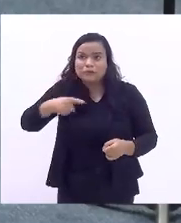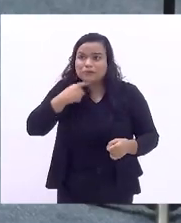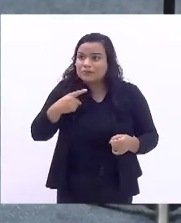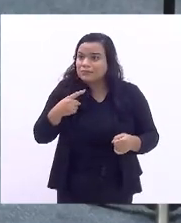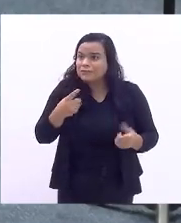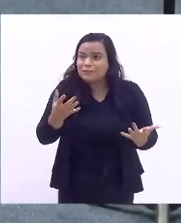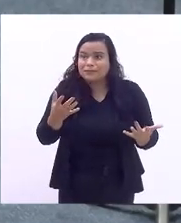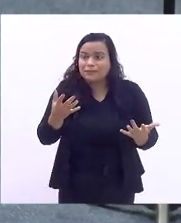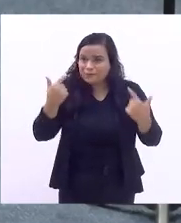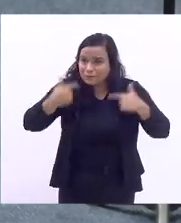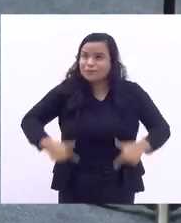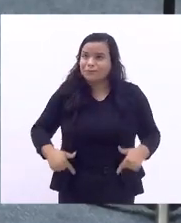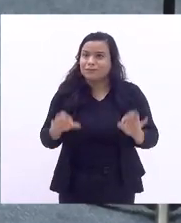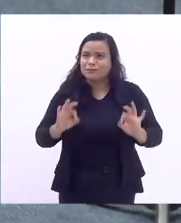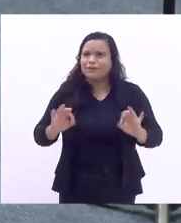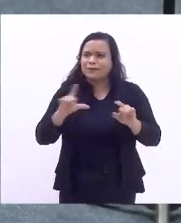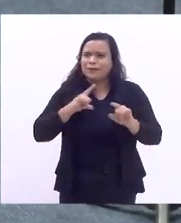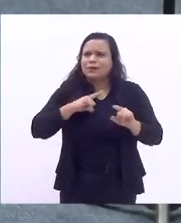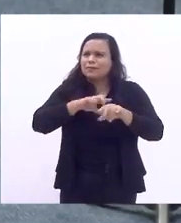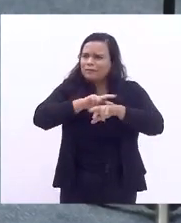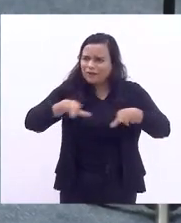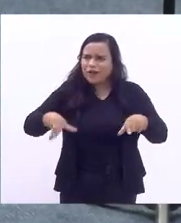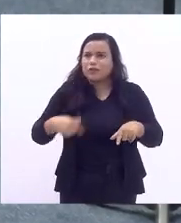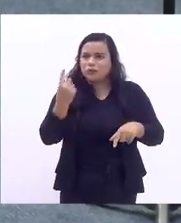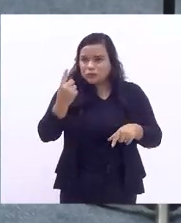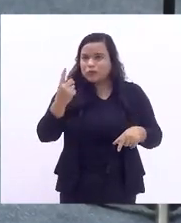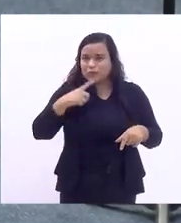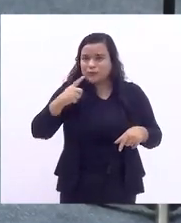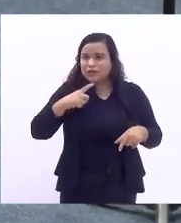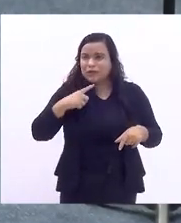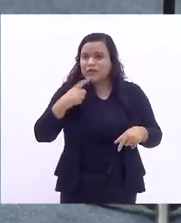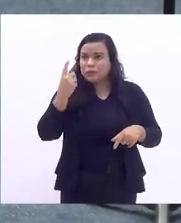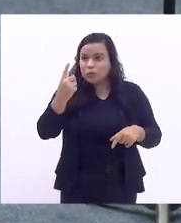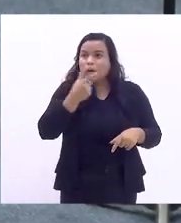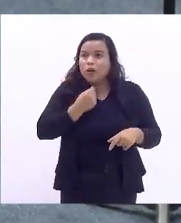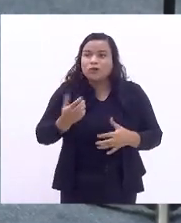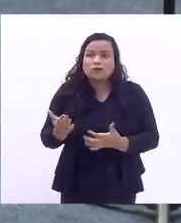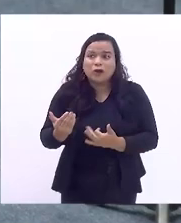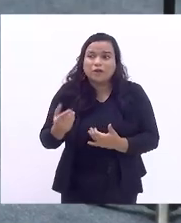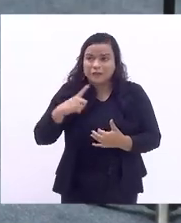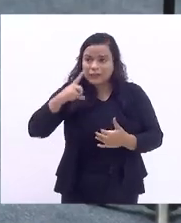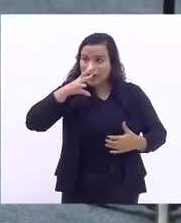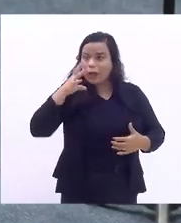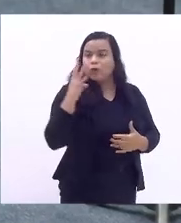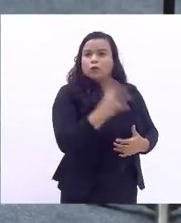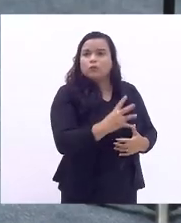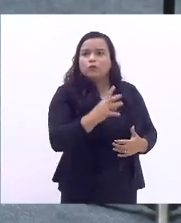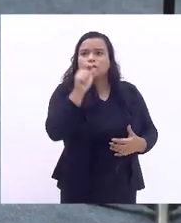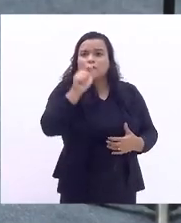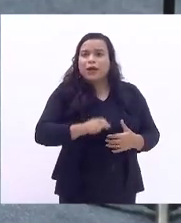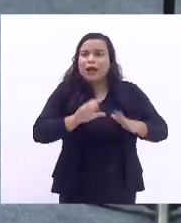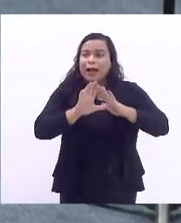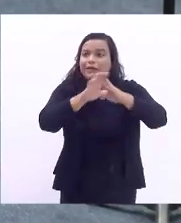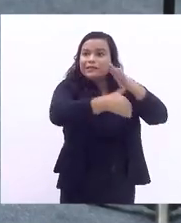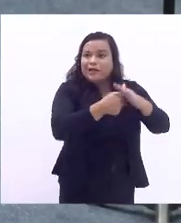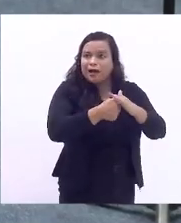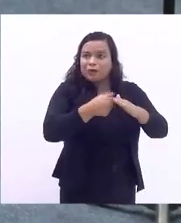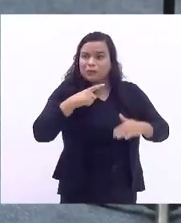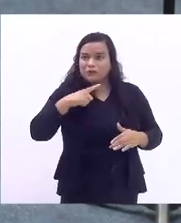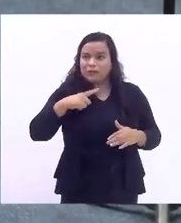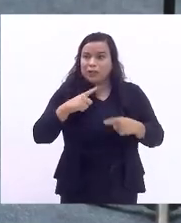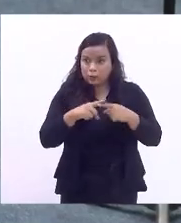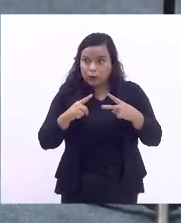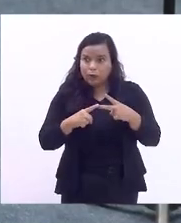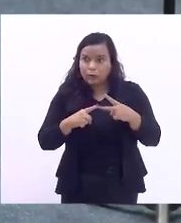e em diversos casos mais um deles um jovem é acusado de cometer um assalto e